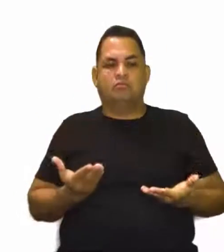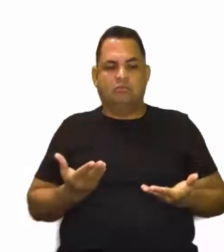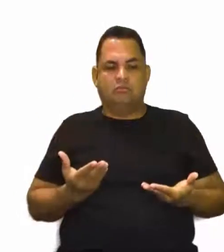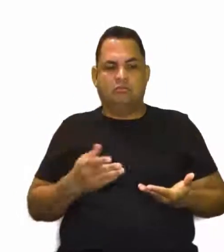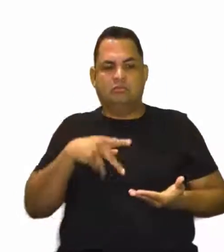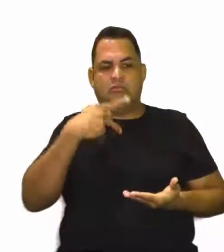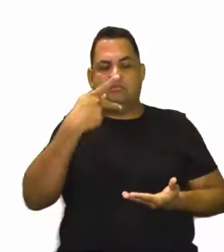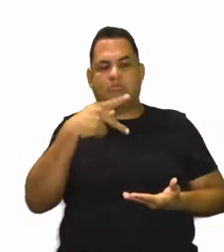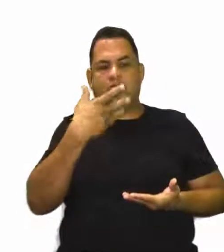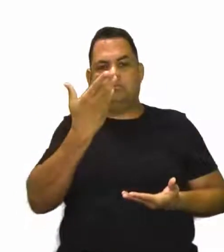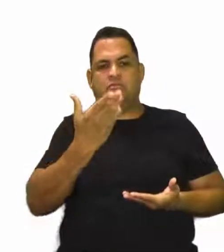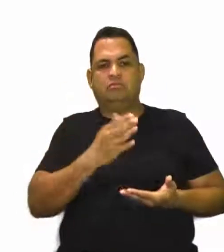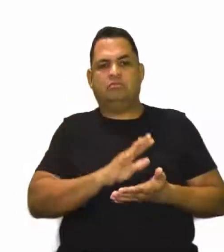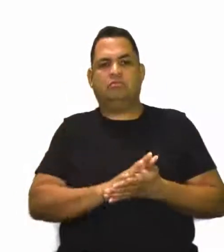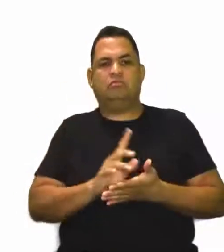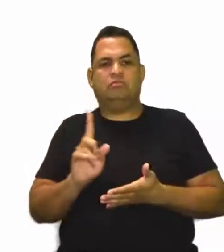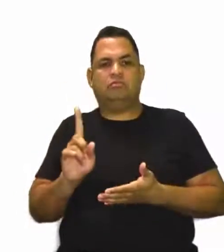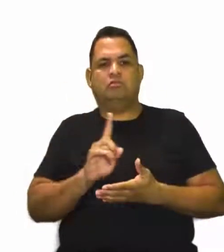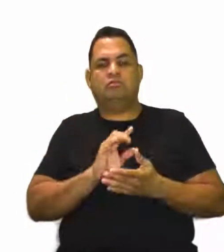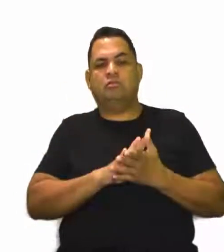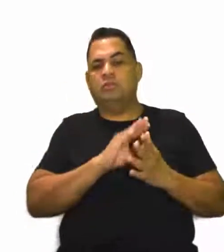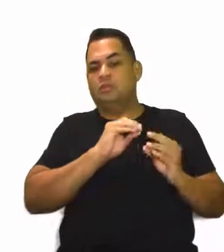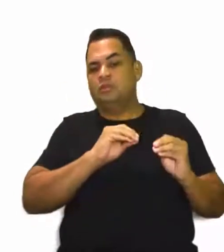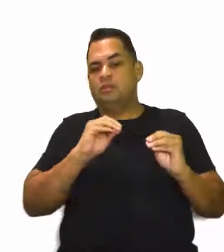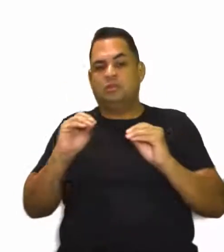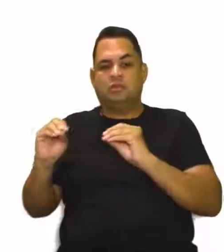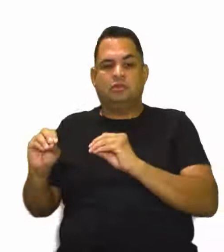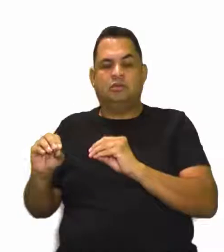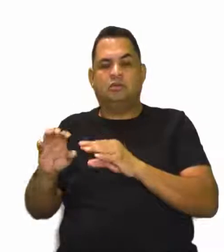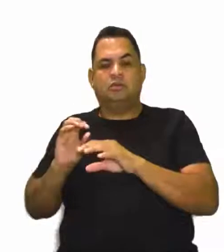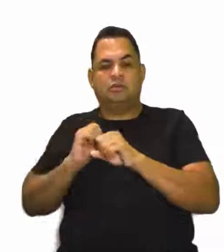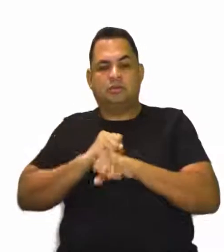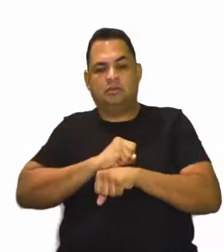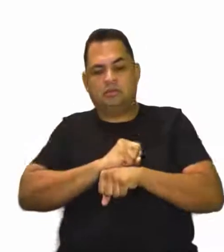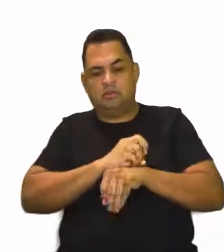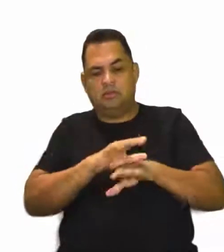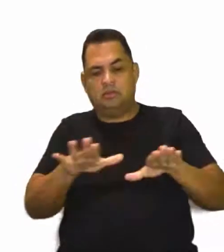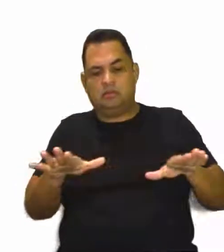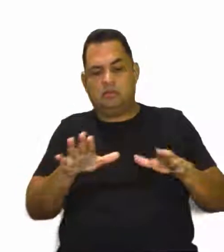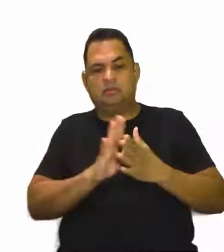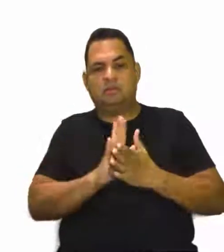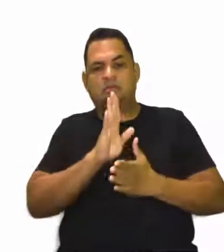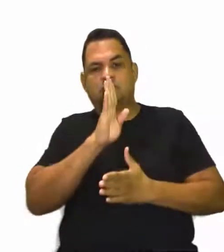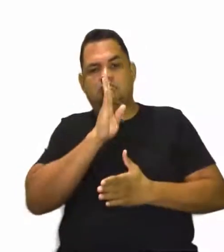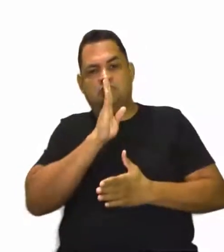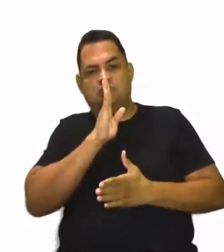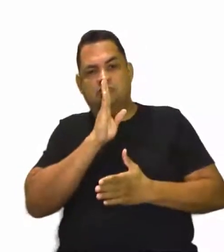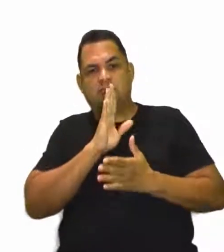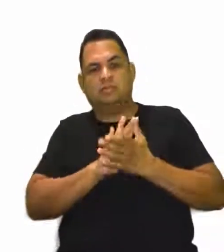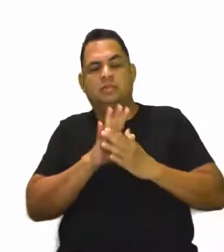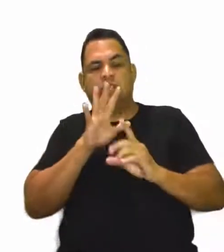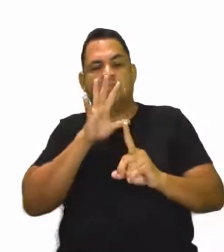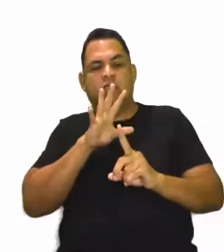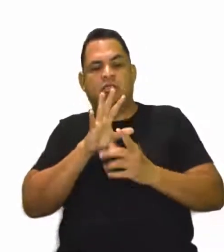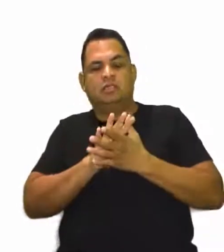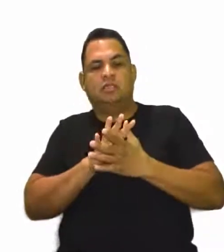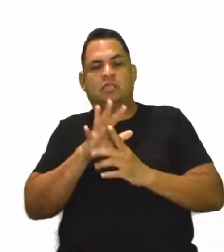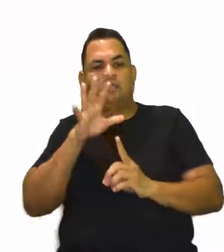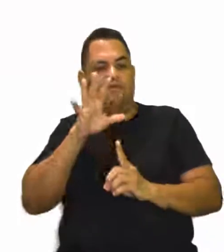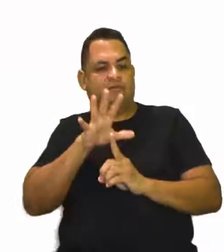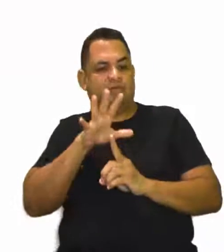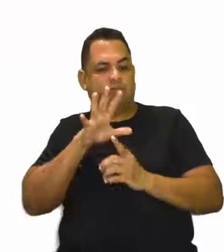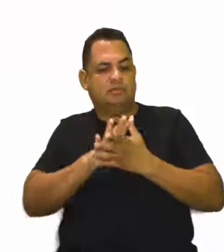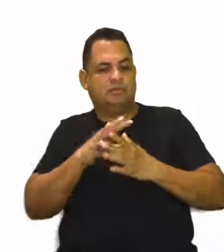destacar aqui? Que ela não é transmissível, que ela é silenciosa e afeta as células, ela